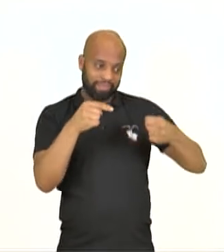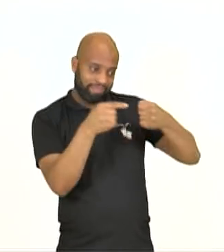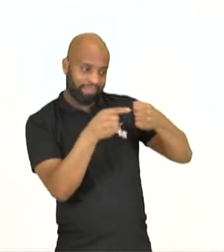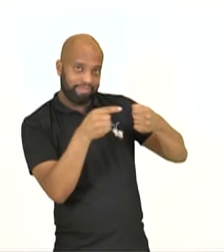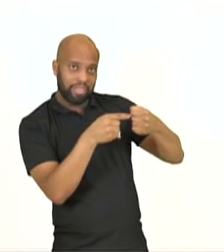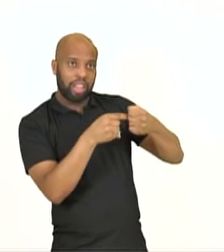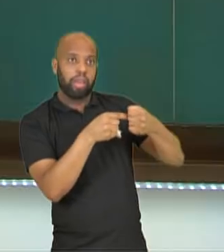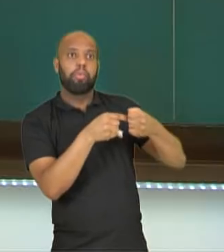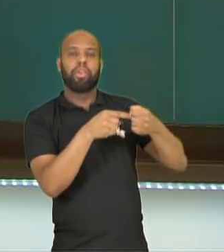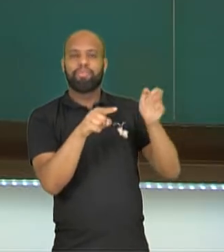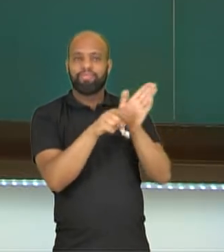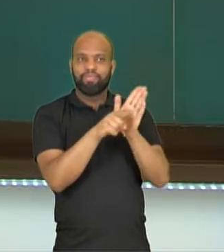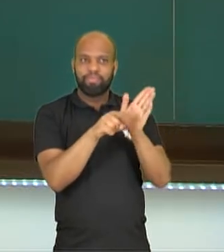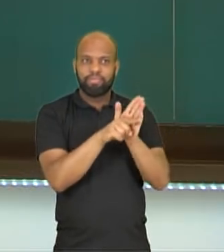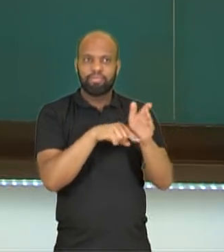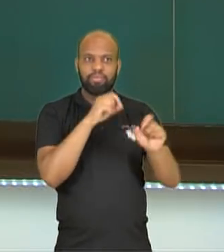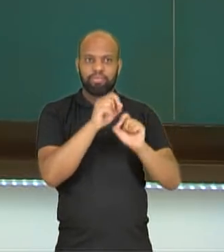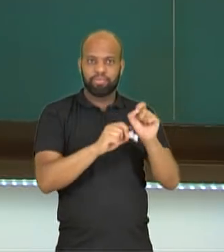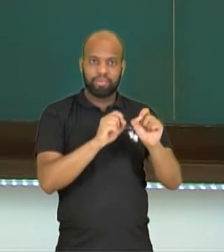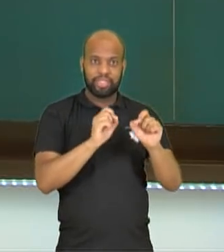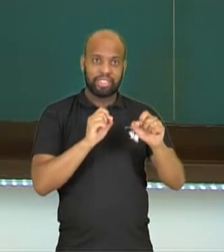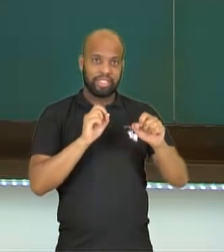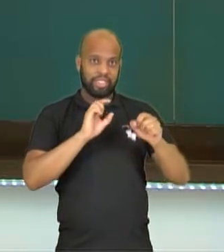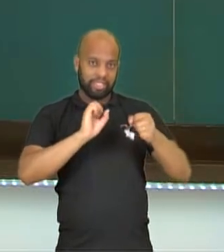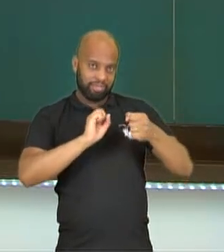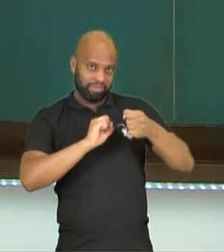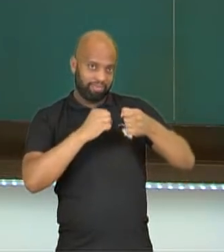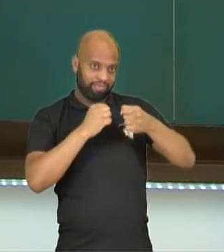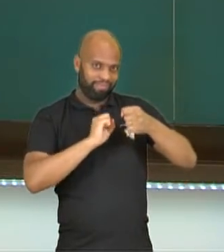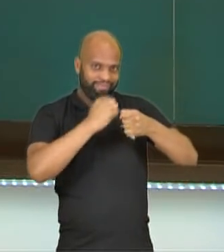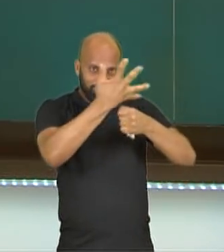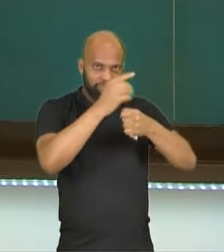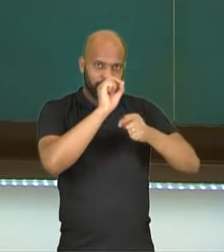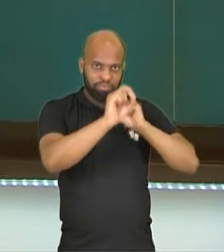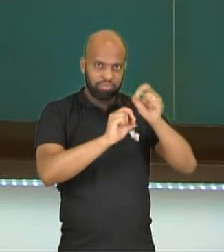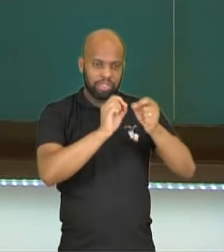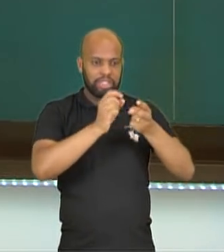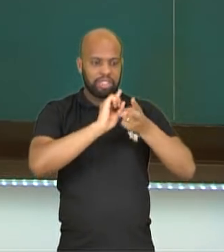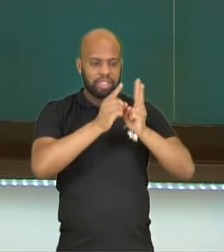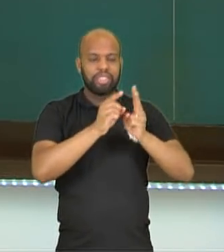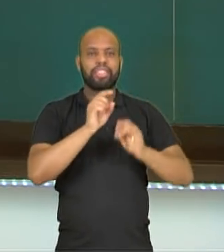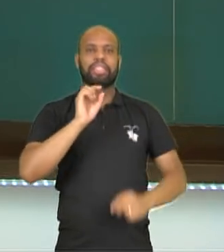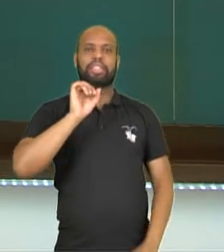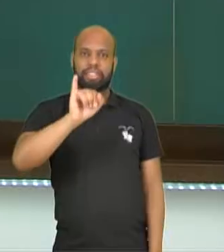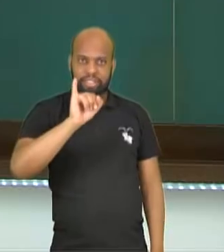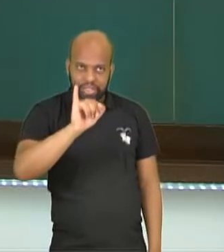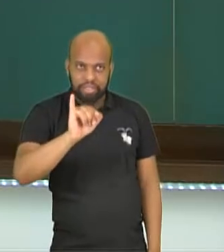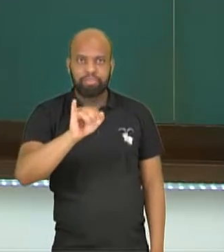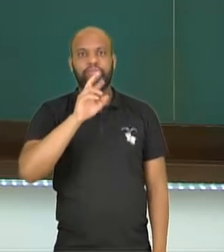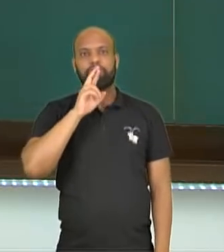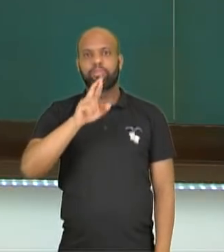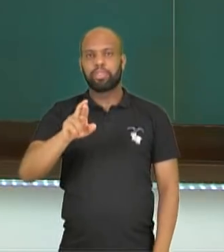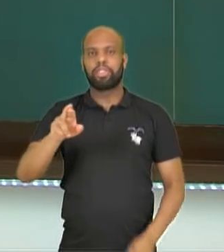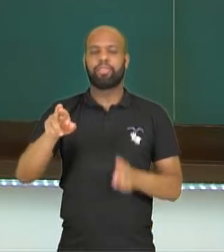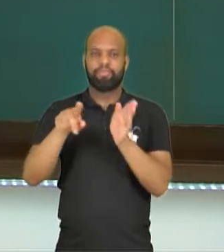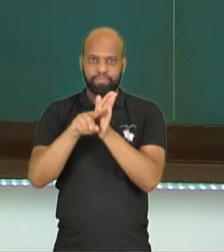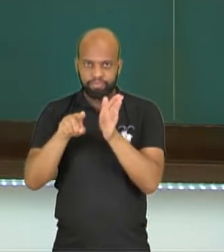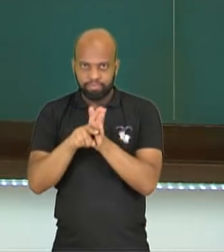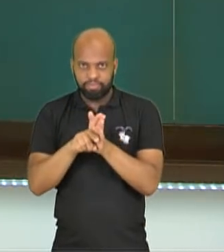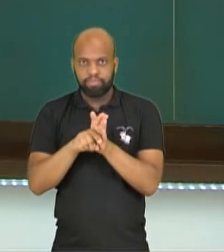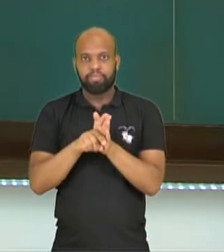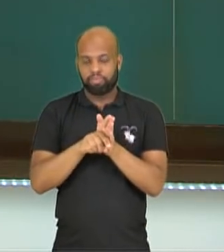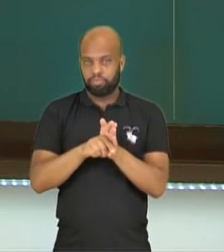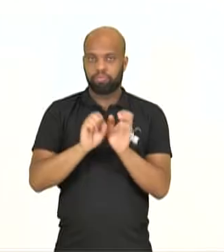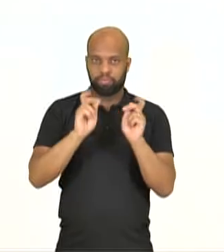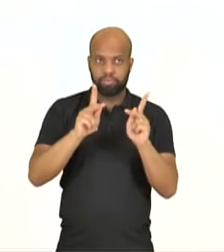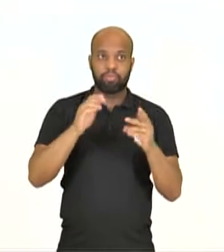negativa e o expoente é ímpar, dá menos. Base positiva e expoente ímpar, dá mais, tá bom? Ok? E